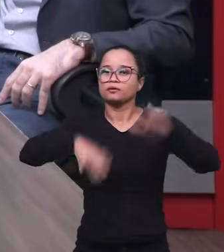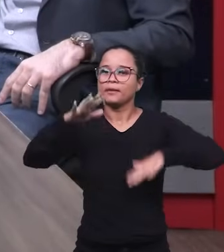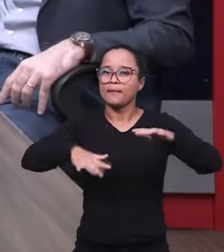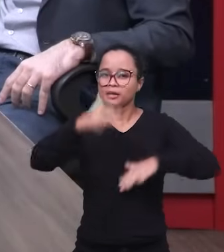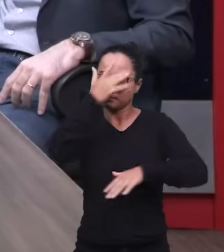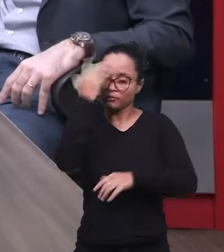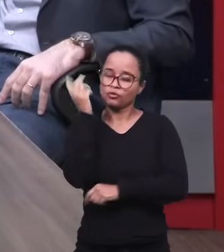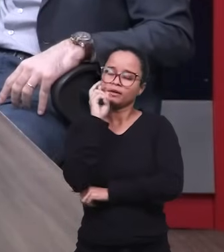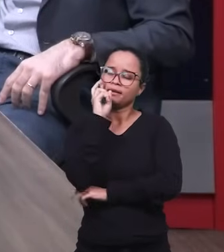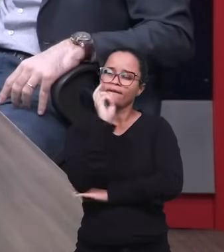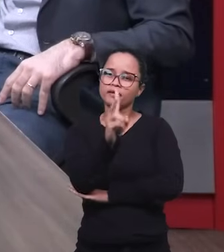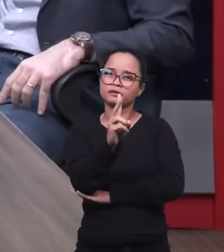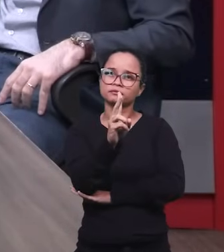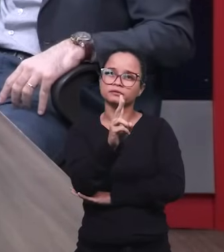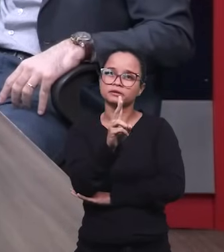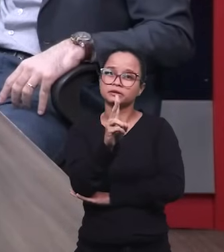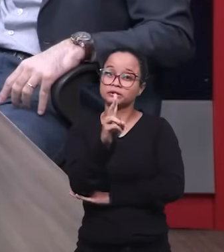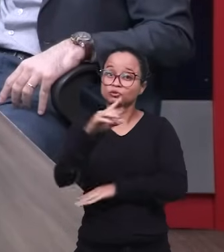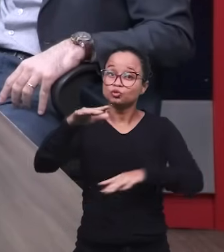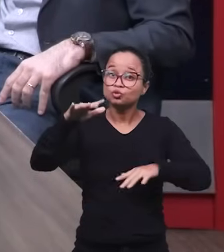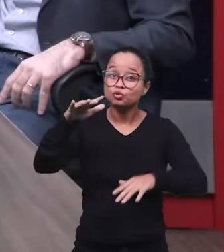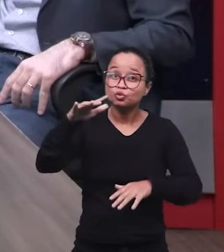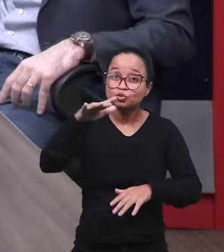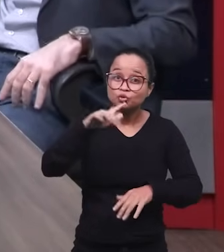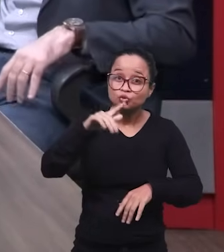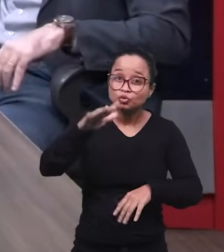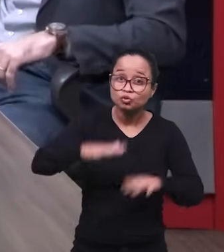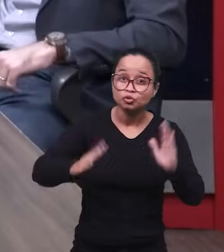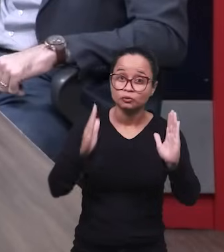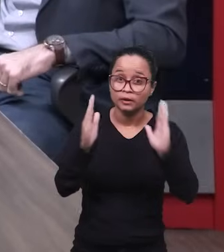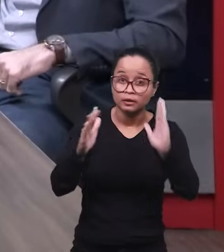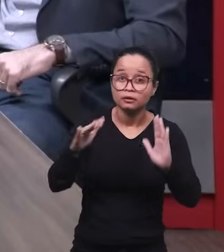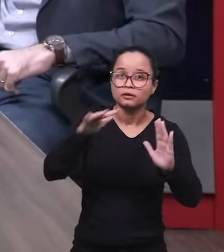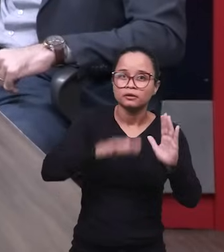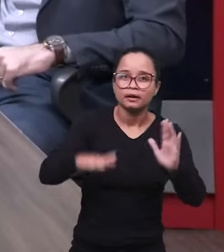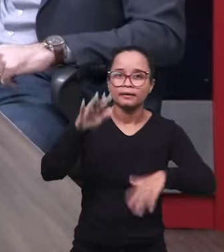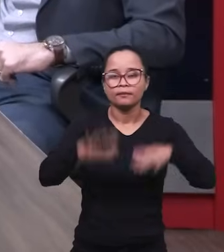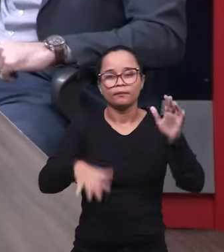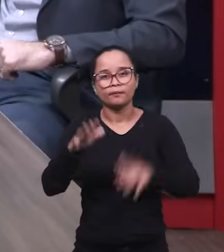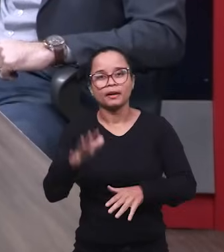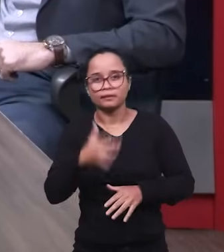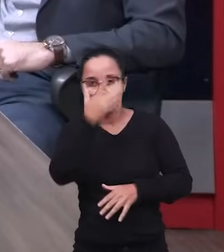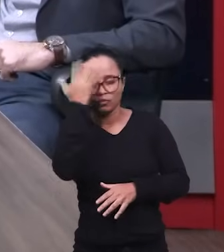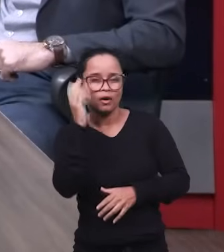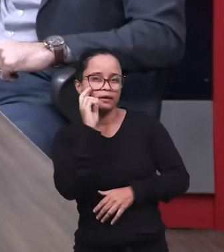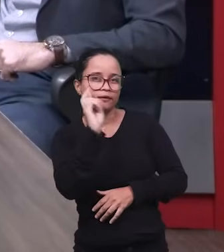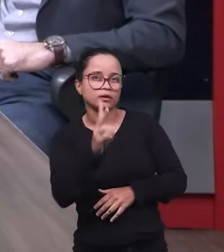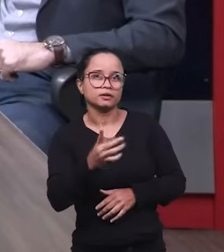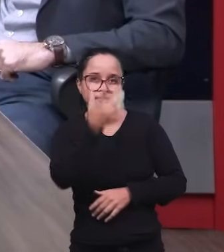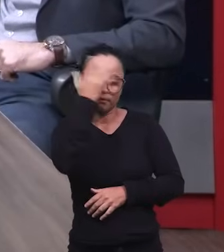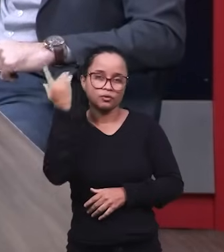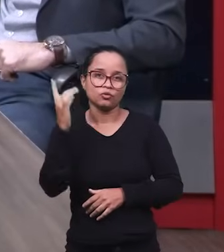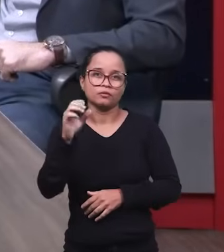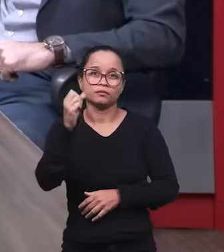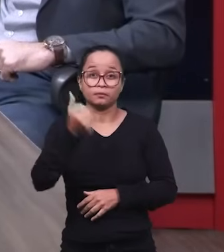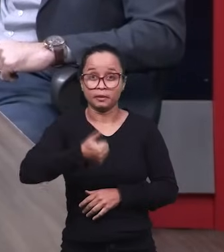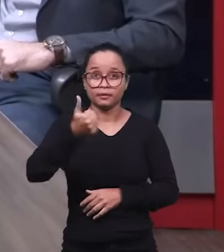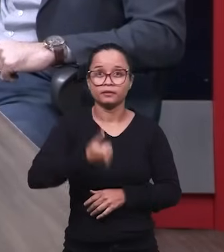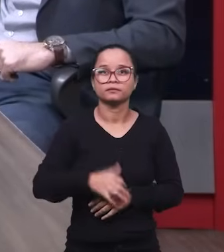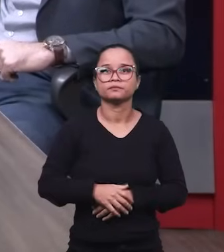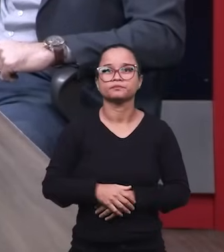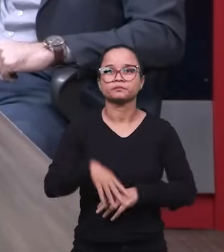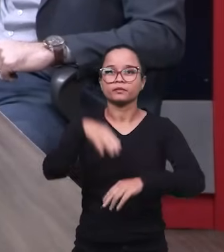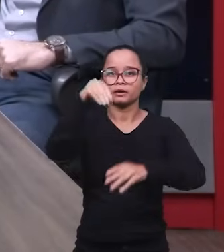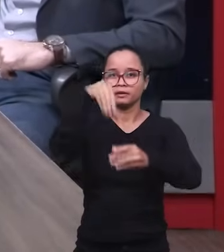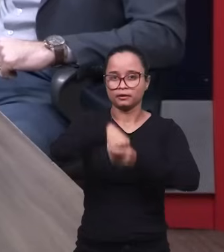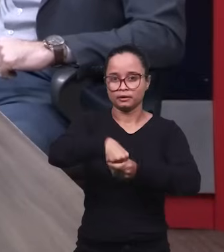do observador. Nós falamos assim, o tempo ele vai variar conforme o observador. Então essa primeira pessoa,